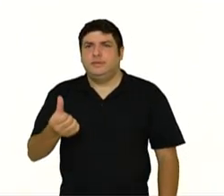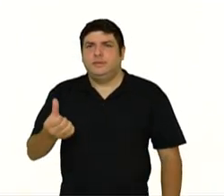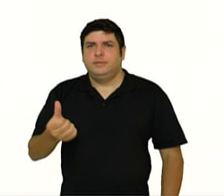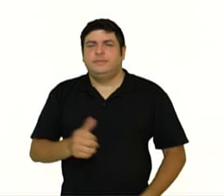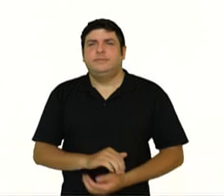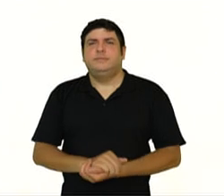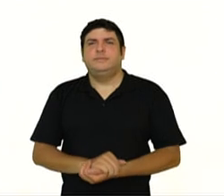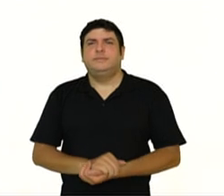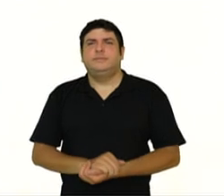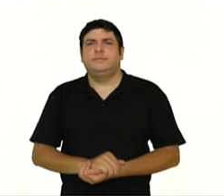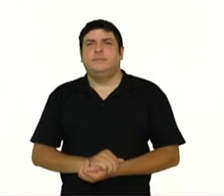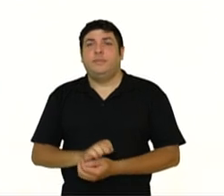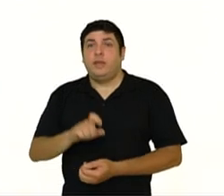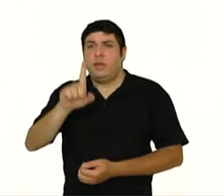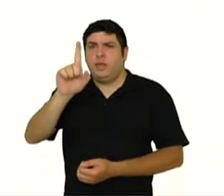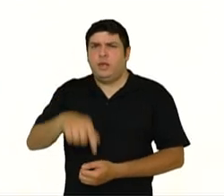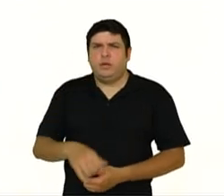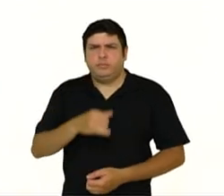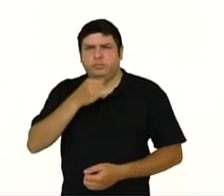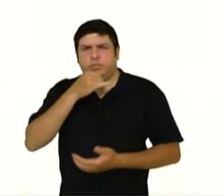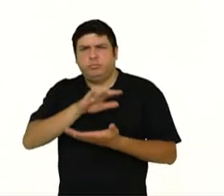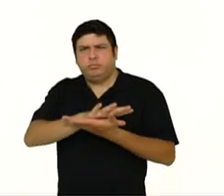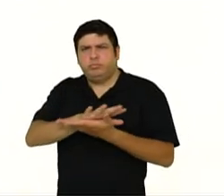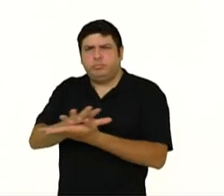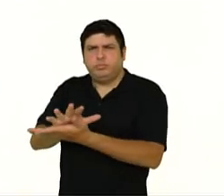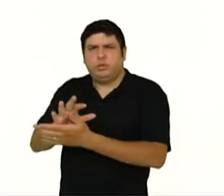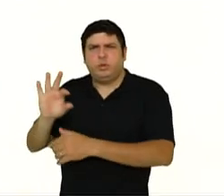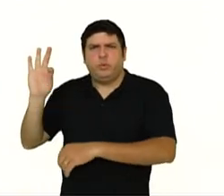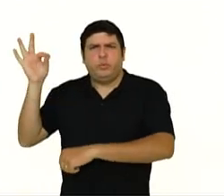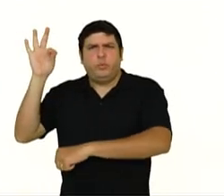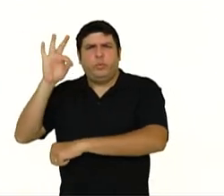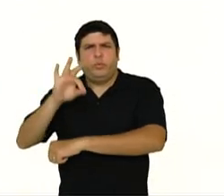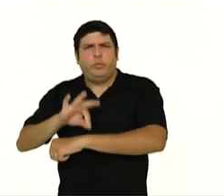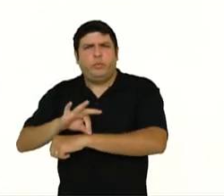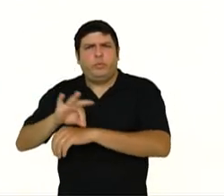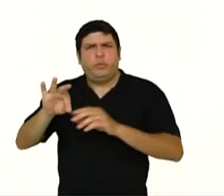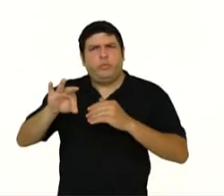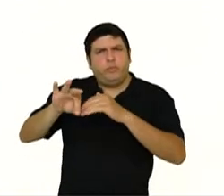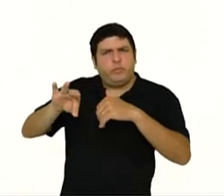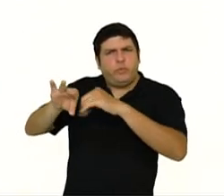É crueldade matar um pernilongo quando se pode espantá-lo para o vizinho.